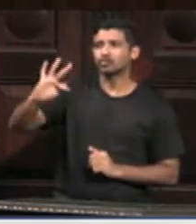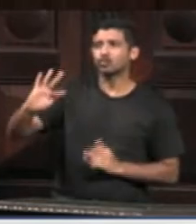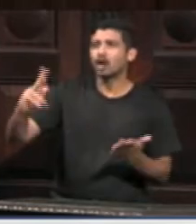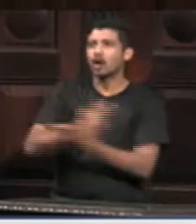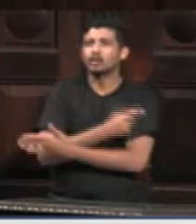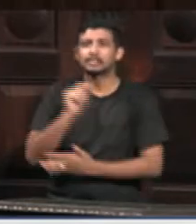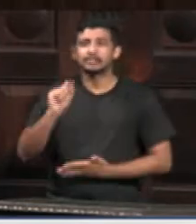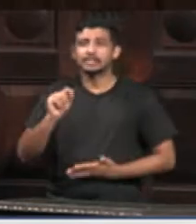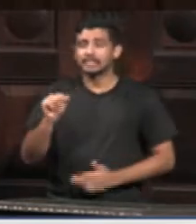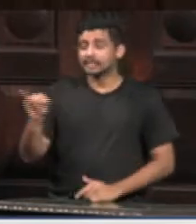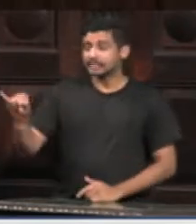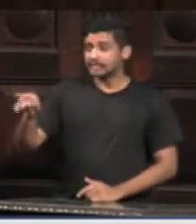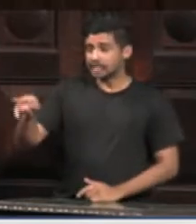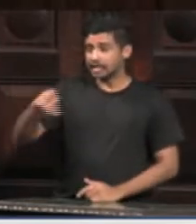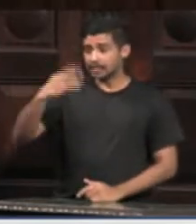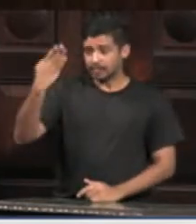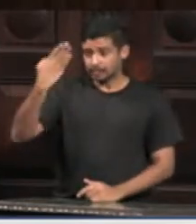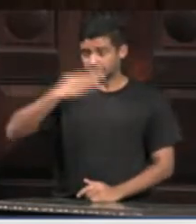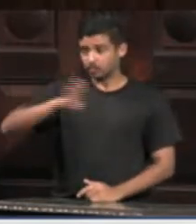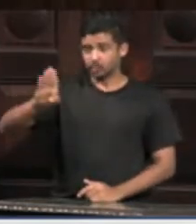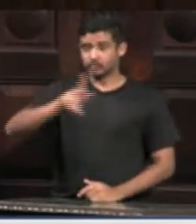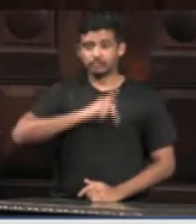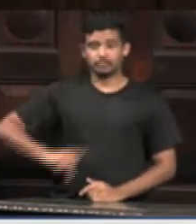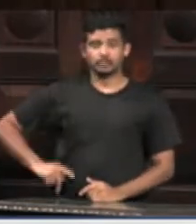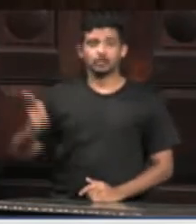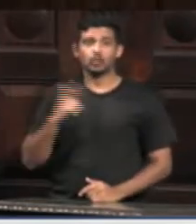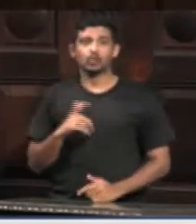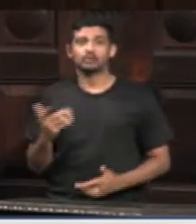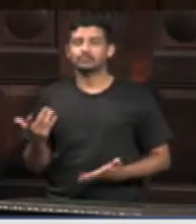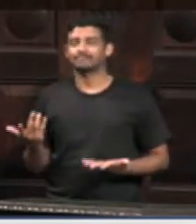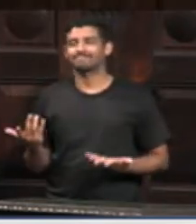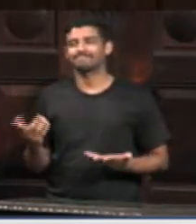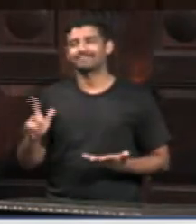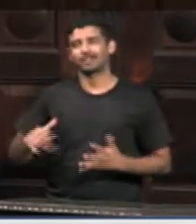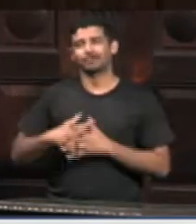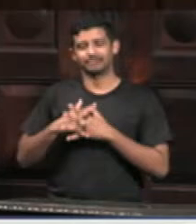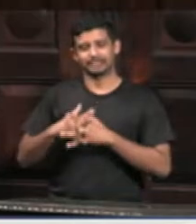caso haja realmente a eleição dele. Isso é muito complicado.